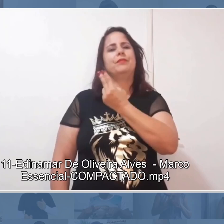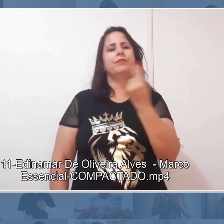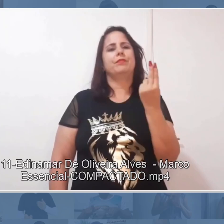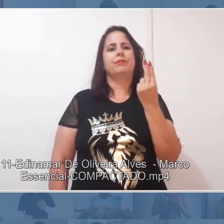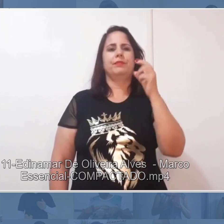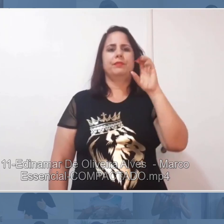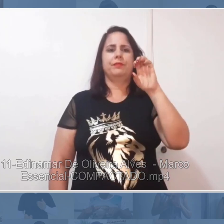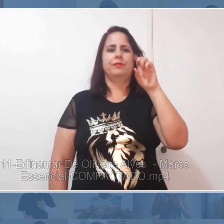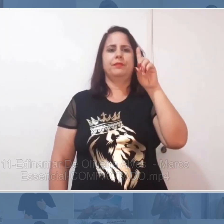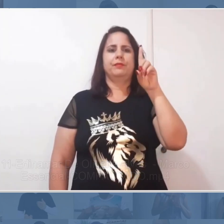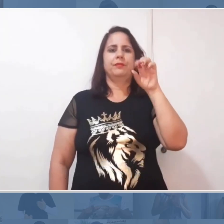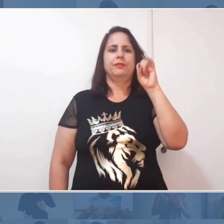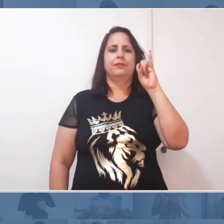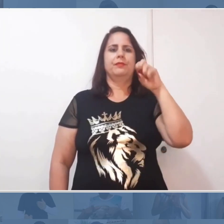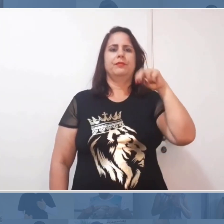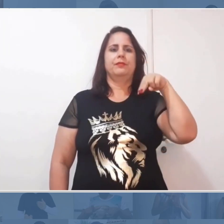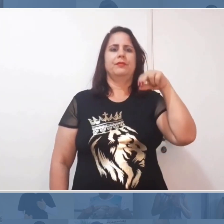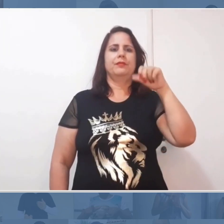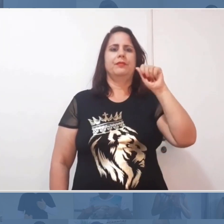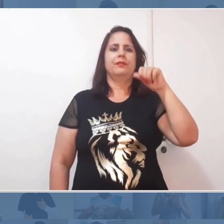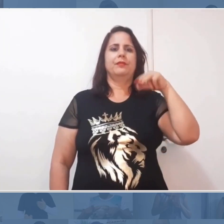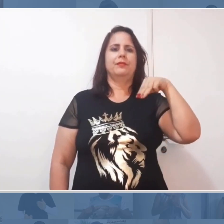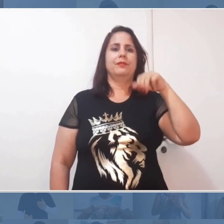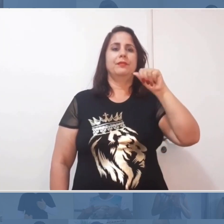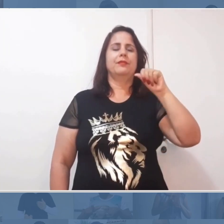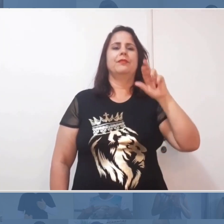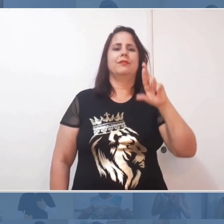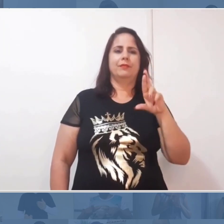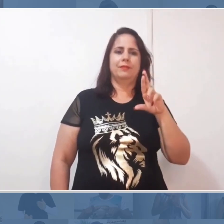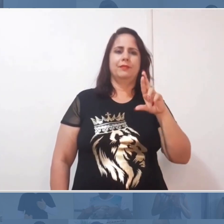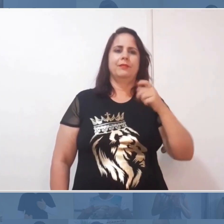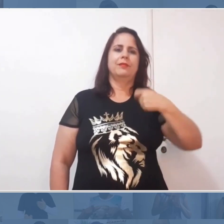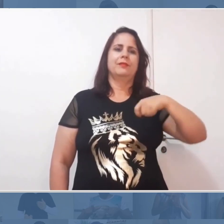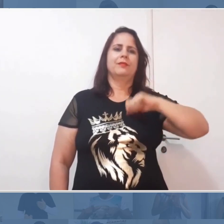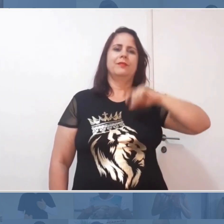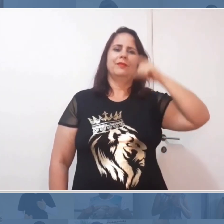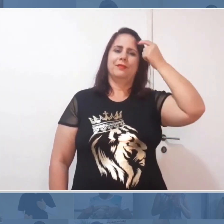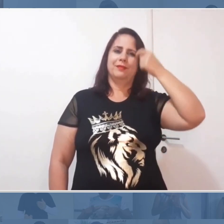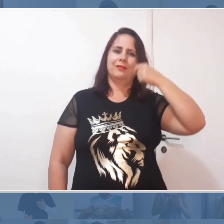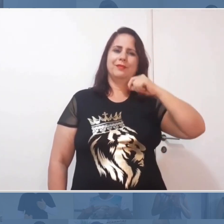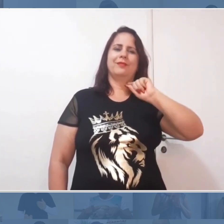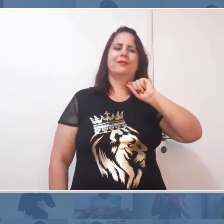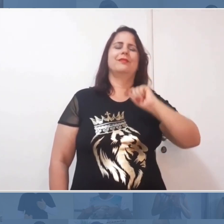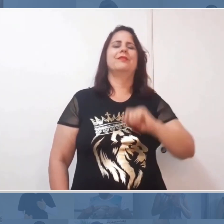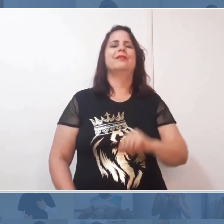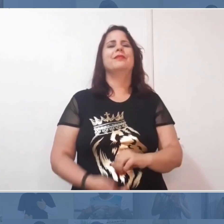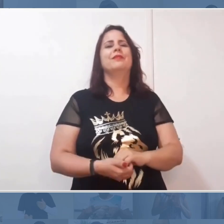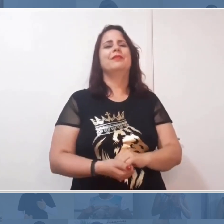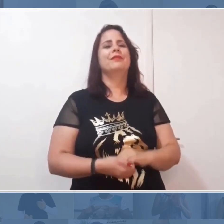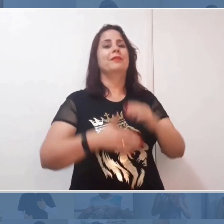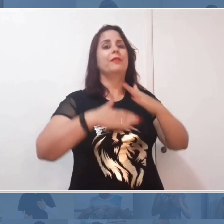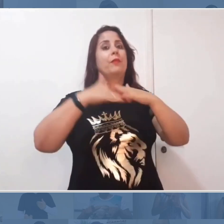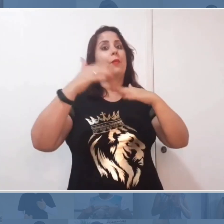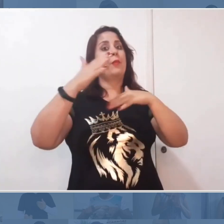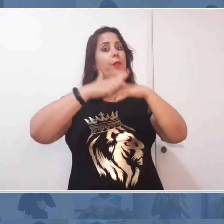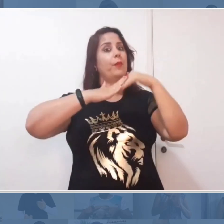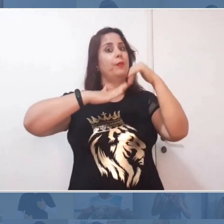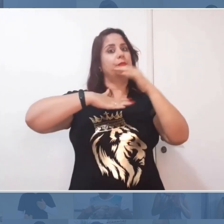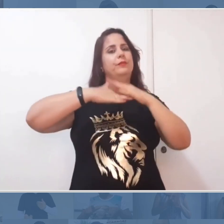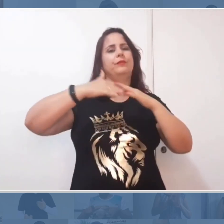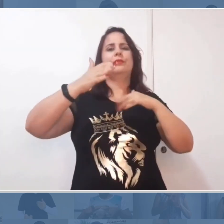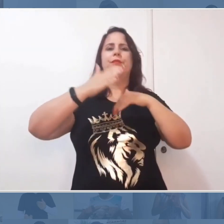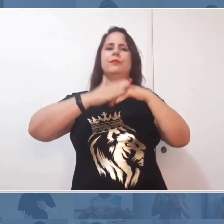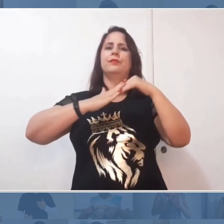uma evolução constante. E essa evolução foi tão crescente, mas tão crescente, que ela não